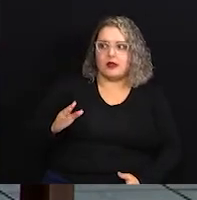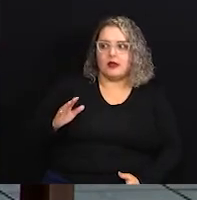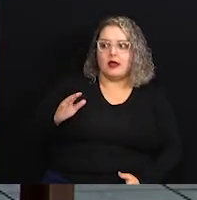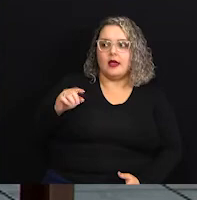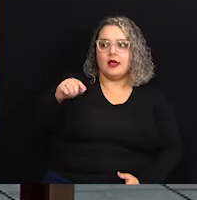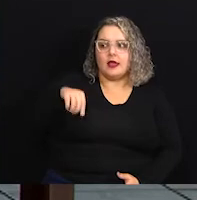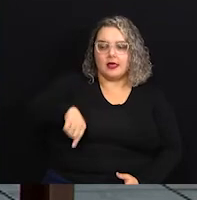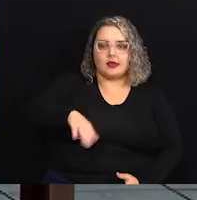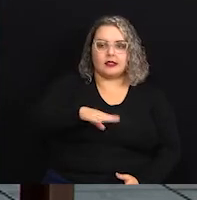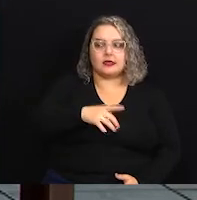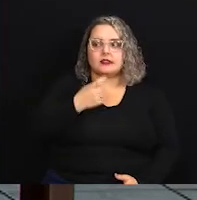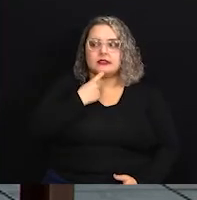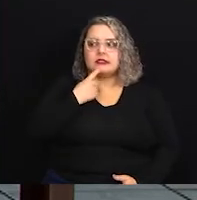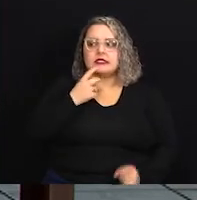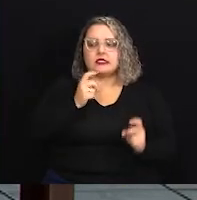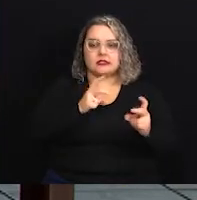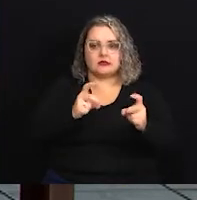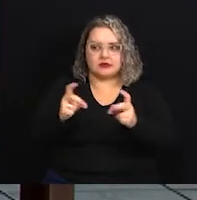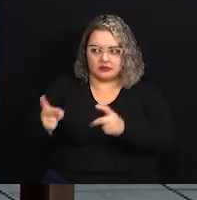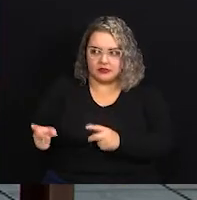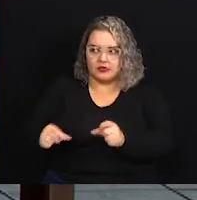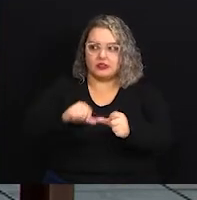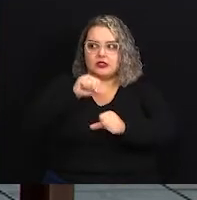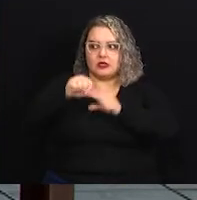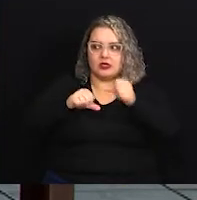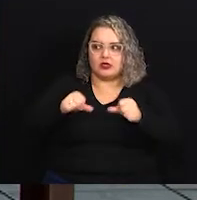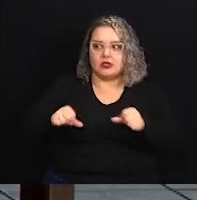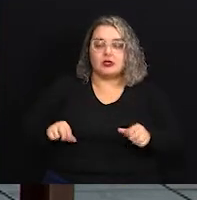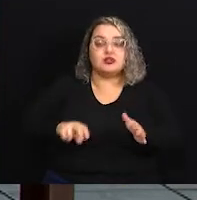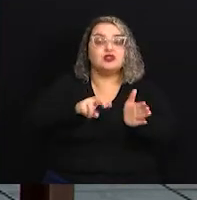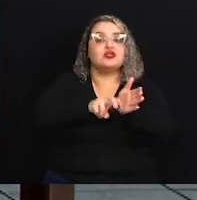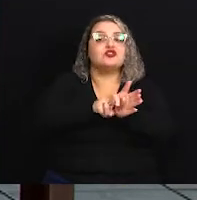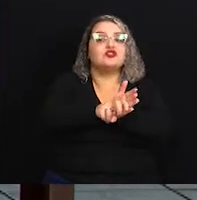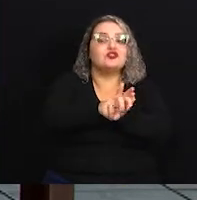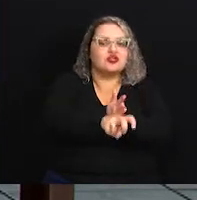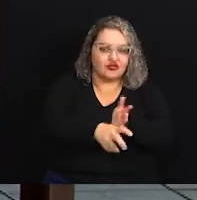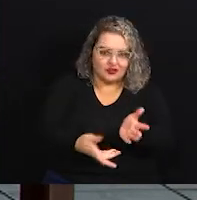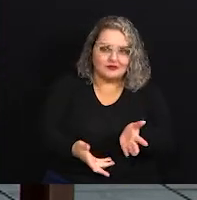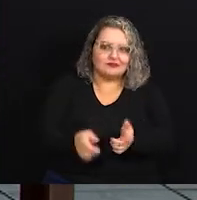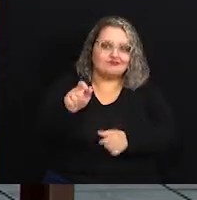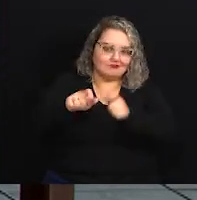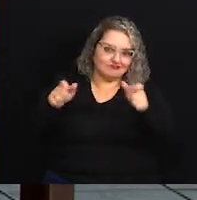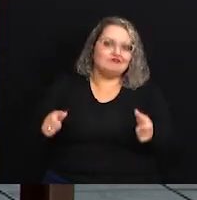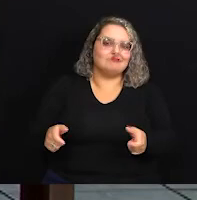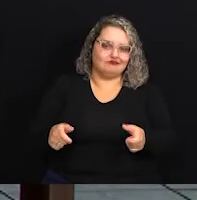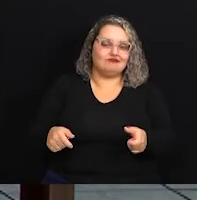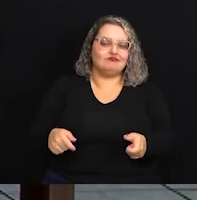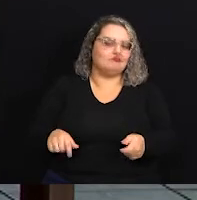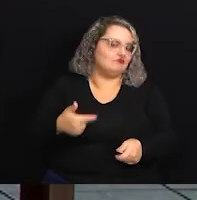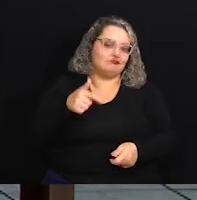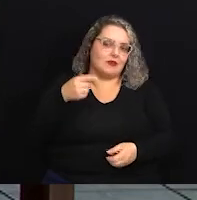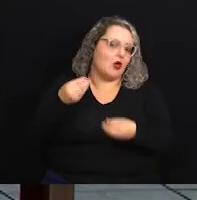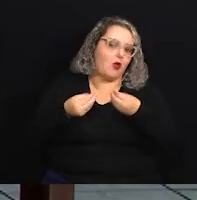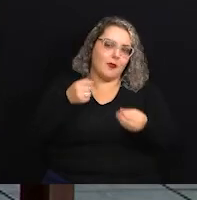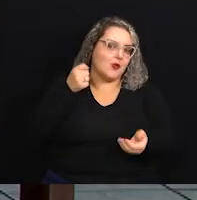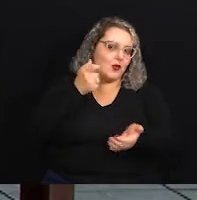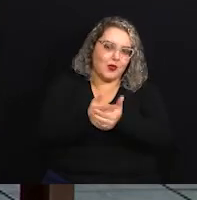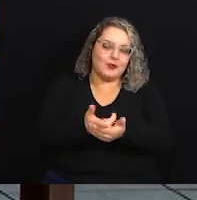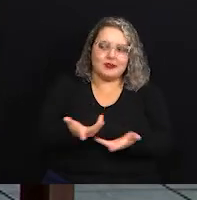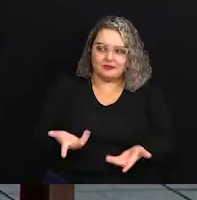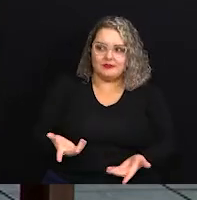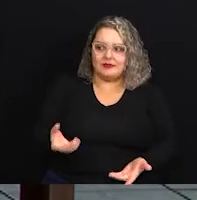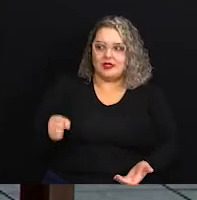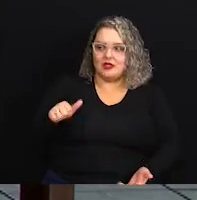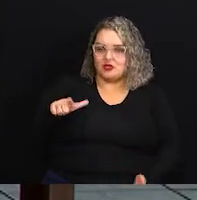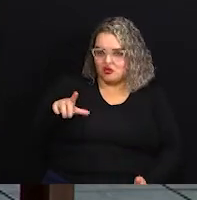Campinas, que elas são vendidas, né, e transformadas em cadeira de roda, que ajuda as pessoas carentes. E a